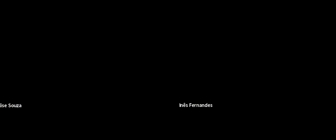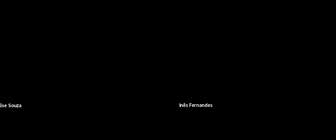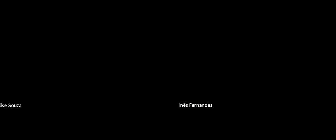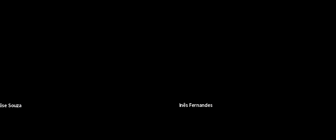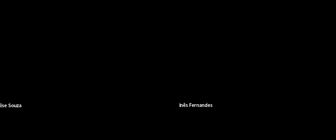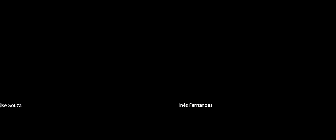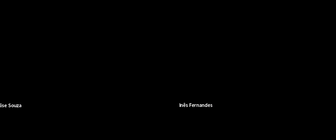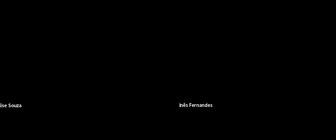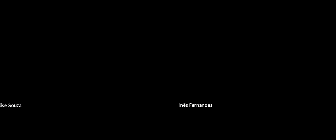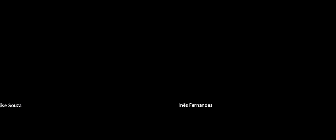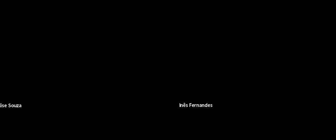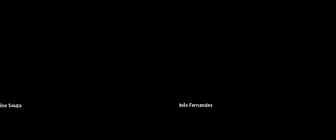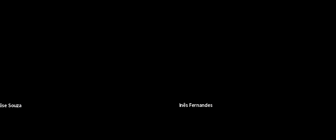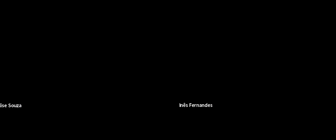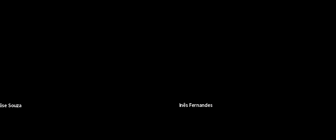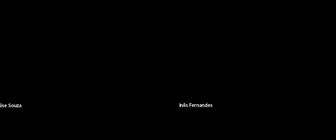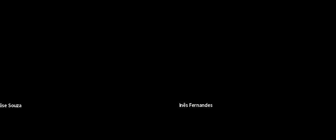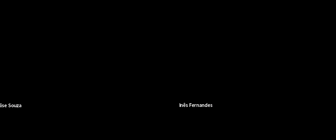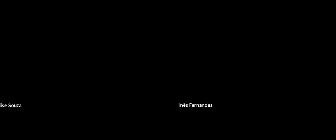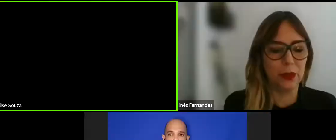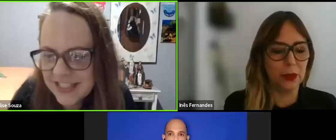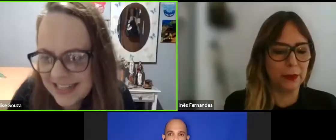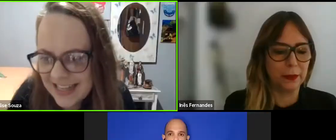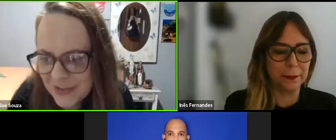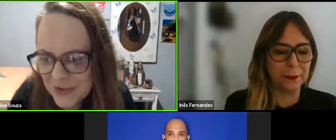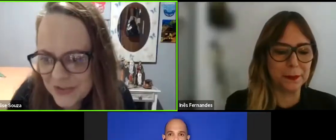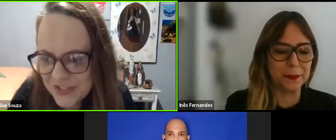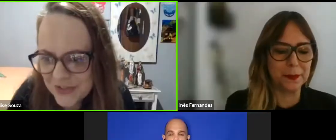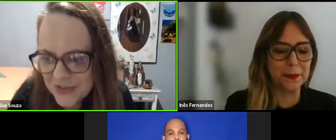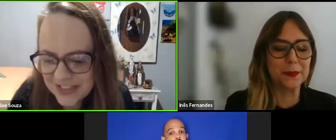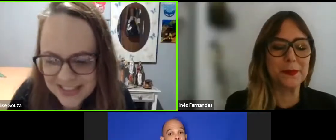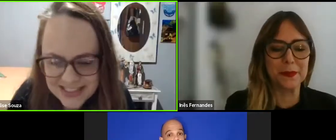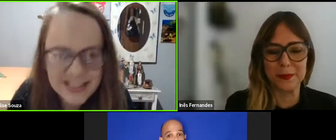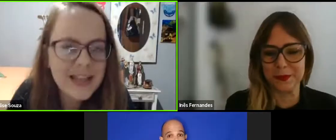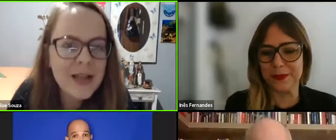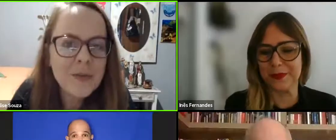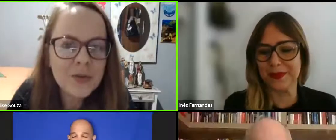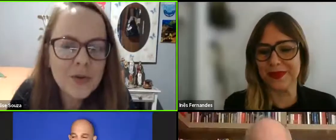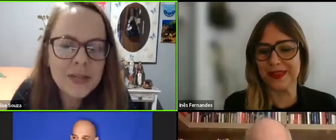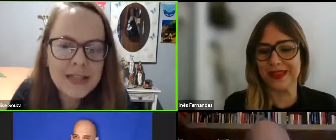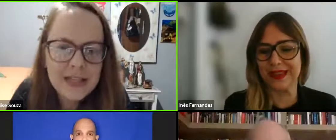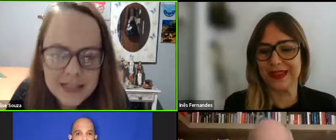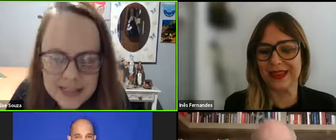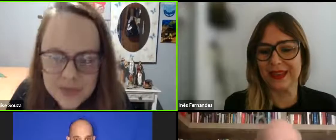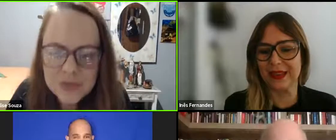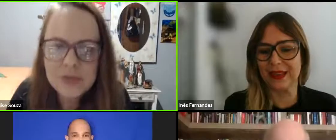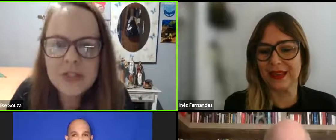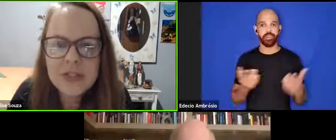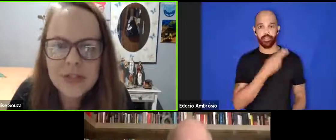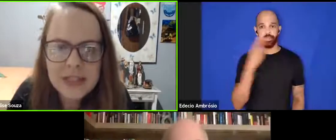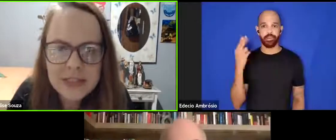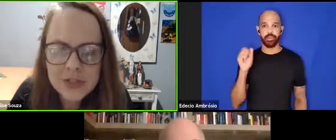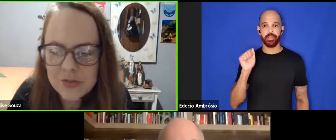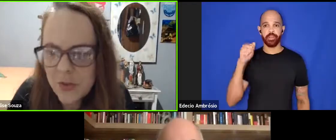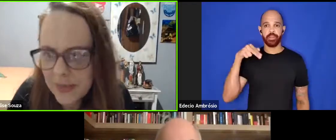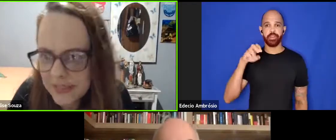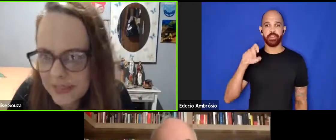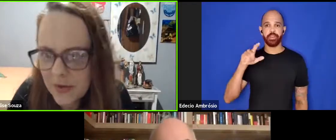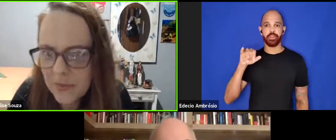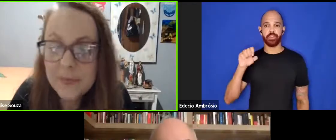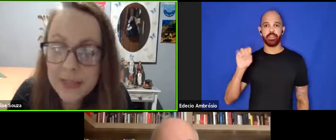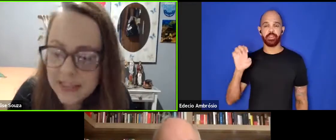Bom dia a todos e todas. Meu nome é Annelise, eu sou nutricionista